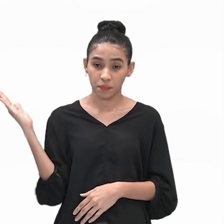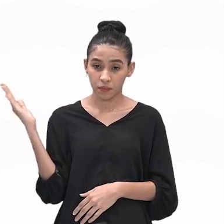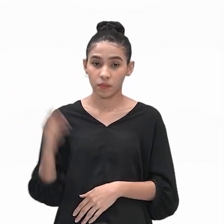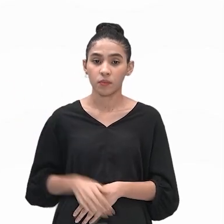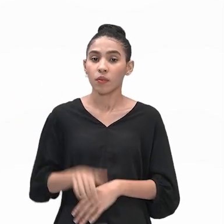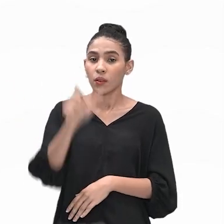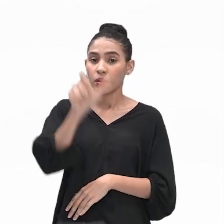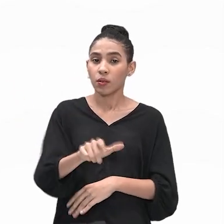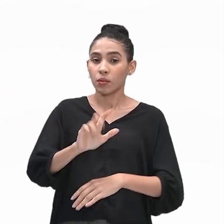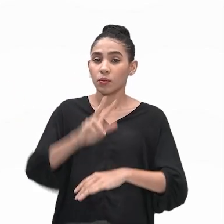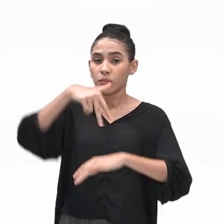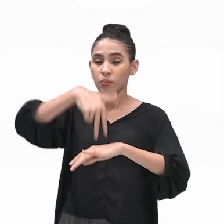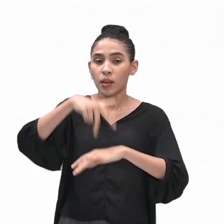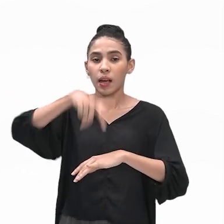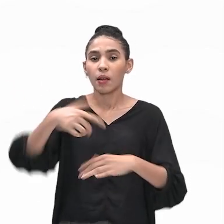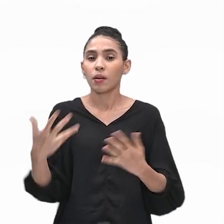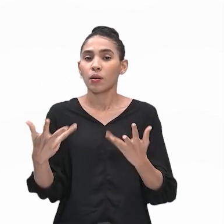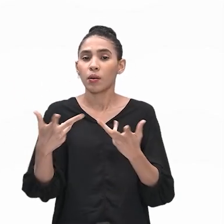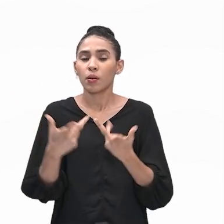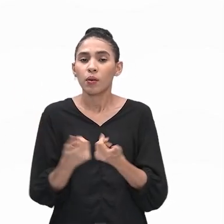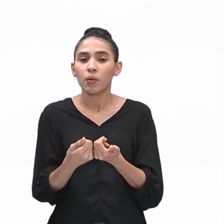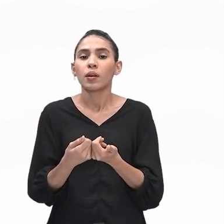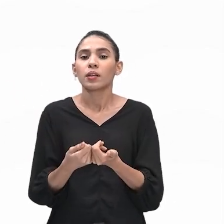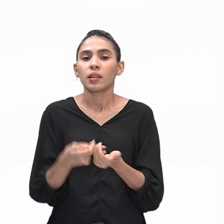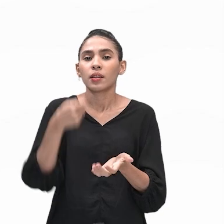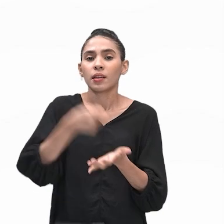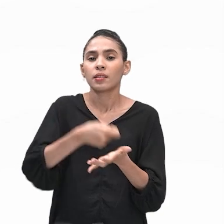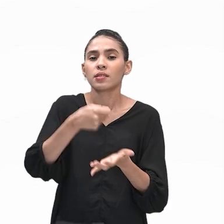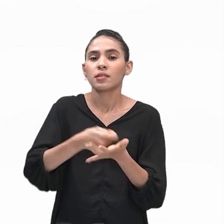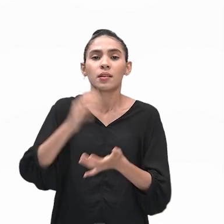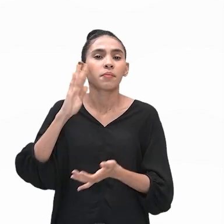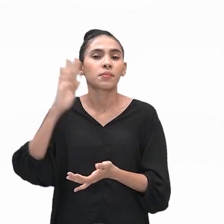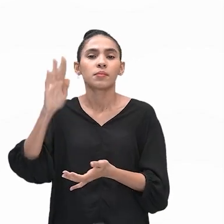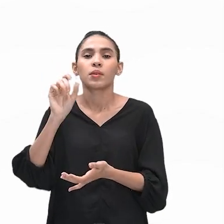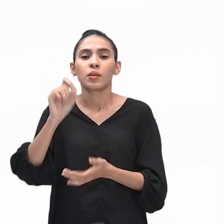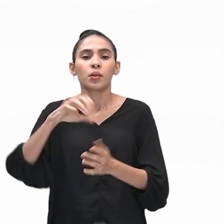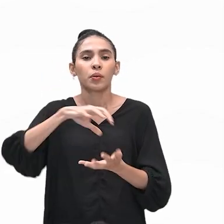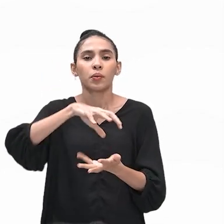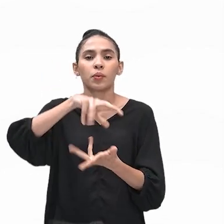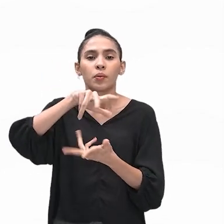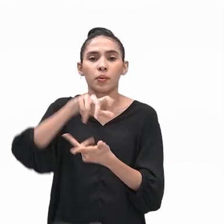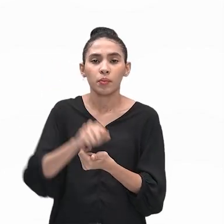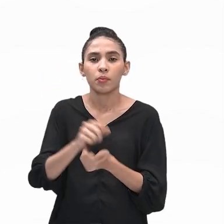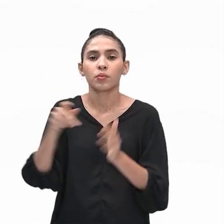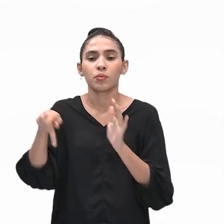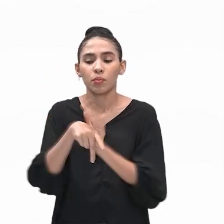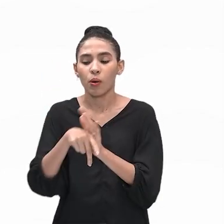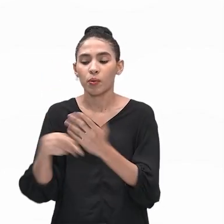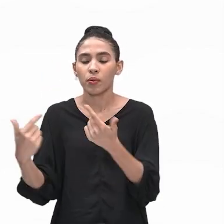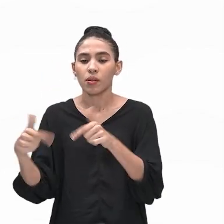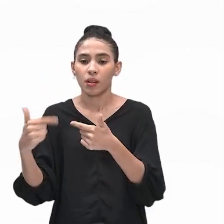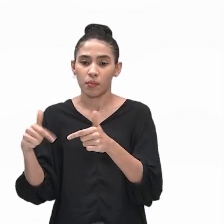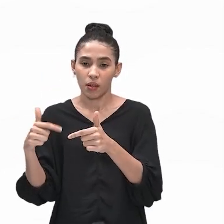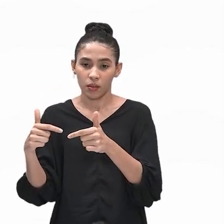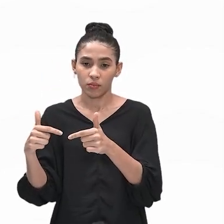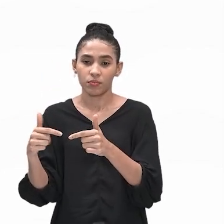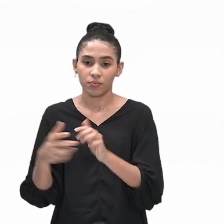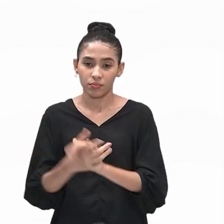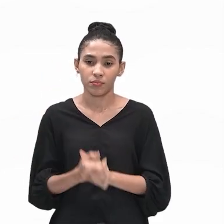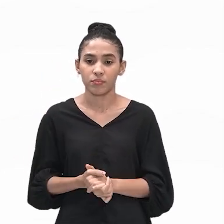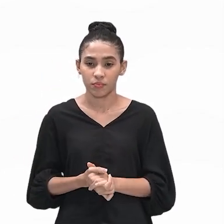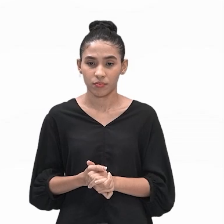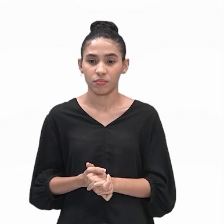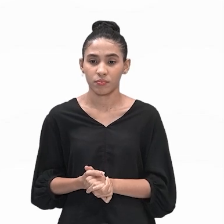o protagonismo é uma qualidade exigida principalmente no mundo do trabalho, tá?